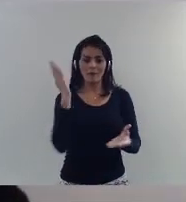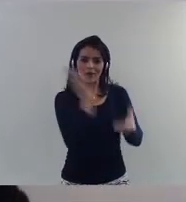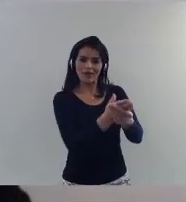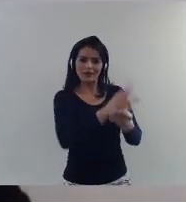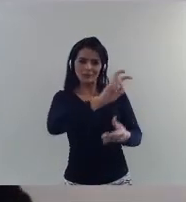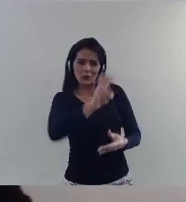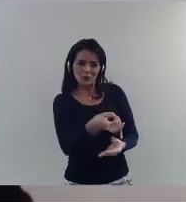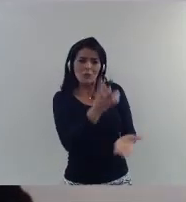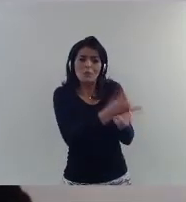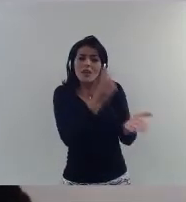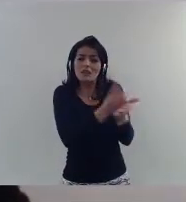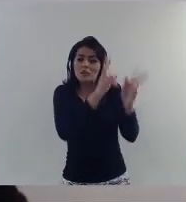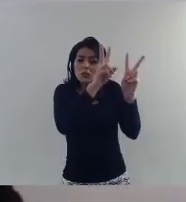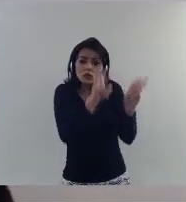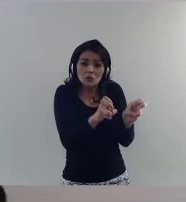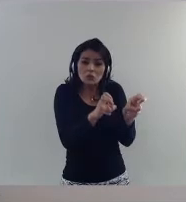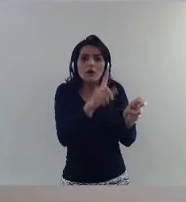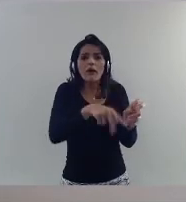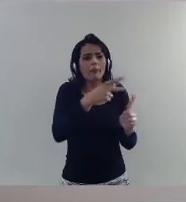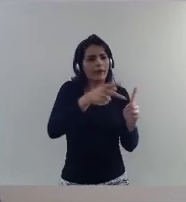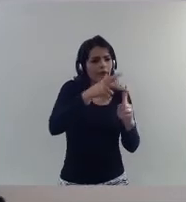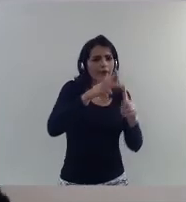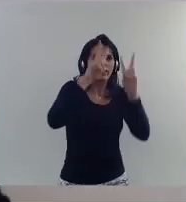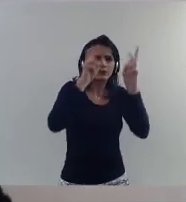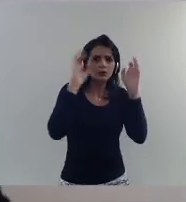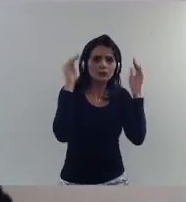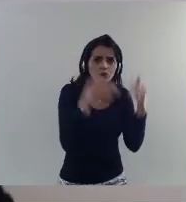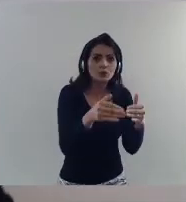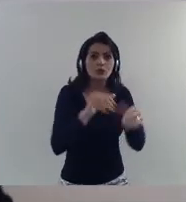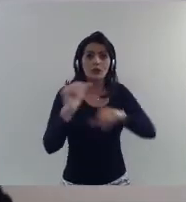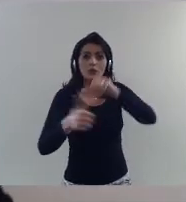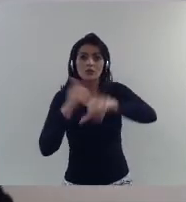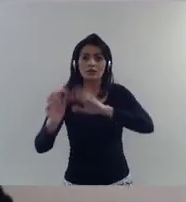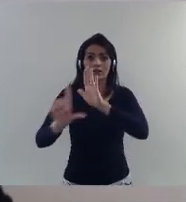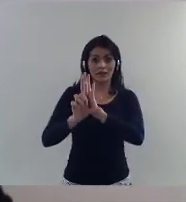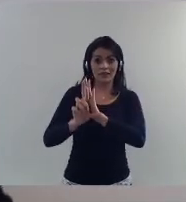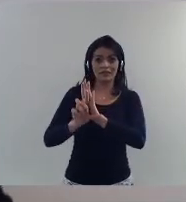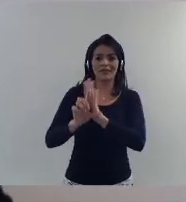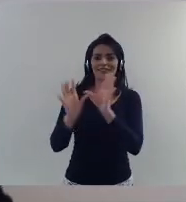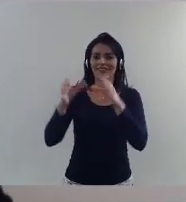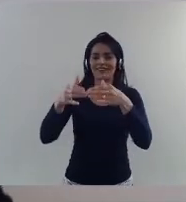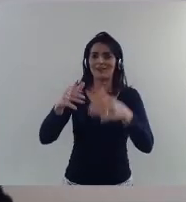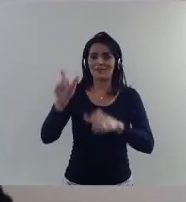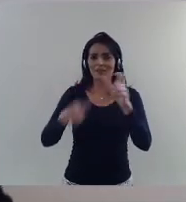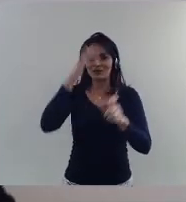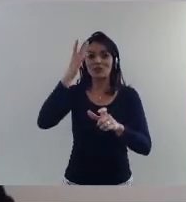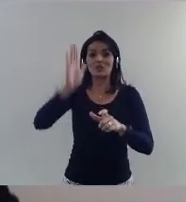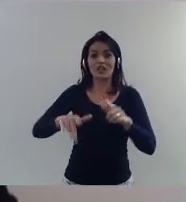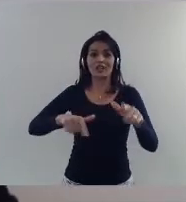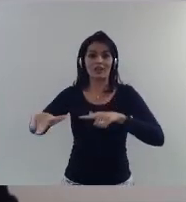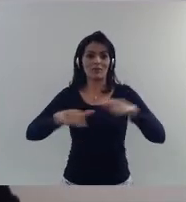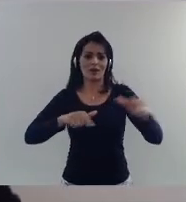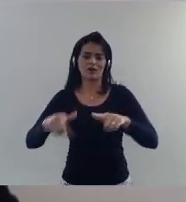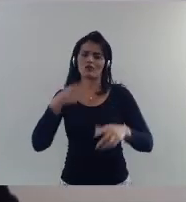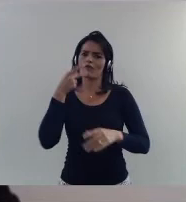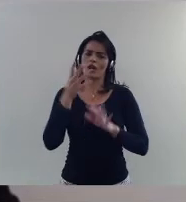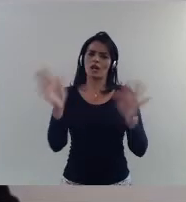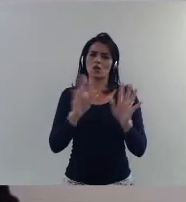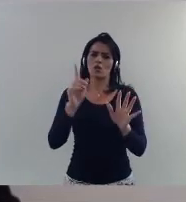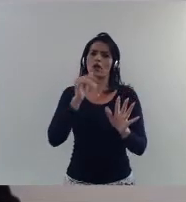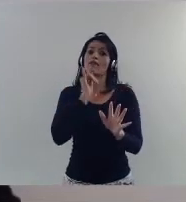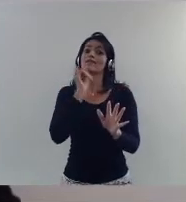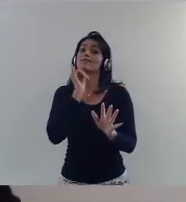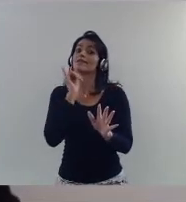disso e simplesmente é de Previdência e a mudança da lei foi depois que a pessoa já está trabalhando, veja, não estou dizendo que é isso, é só